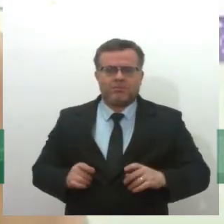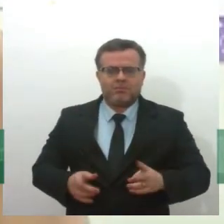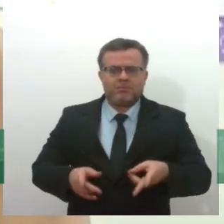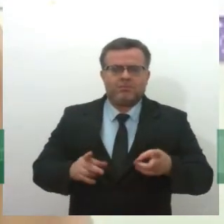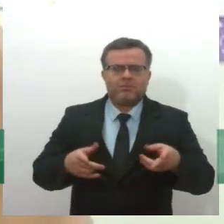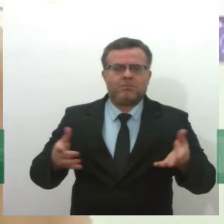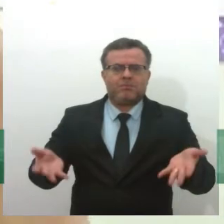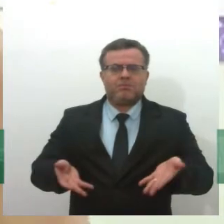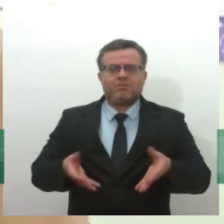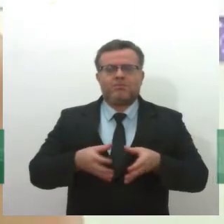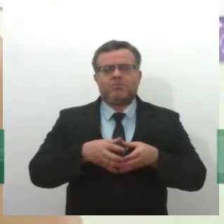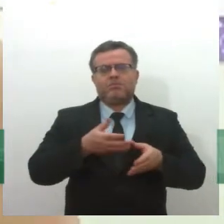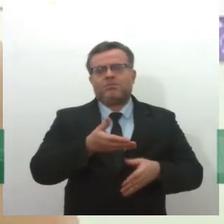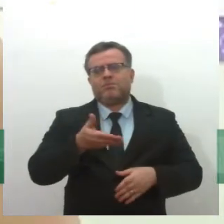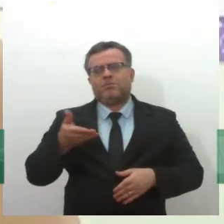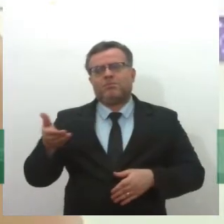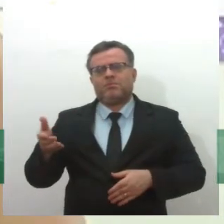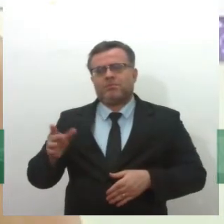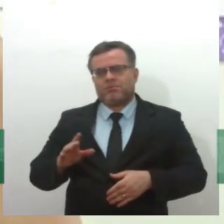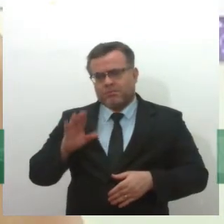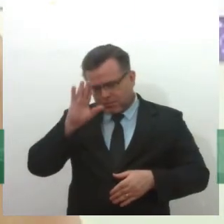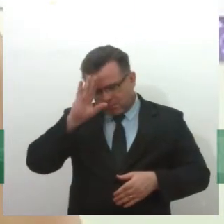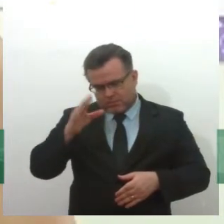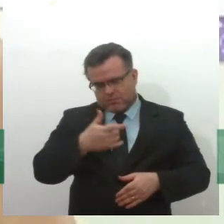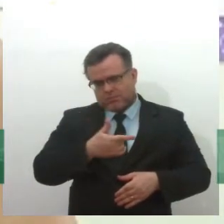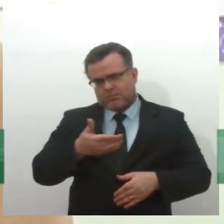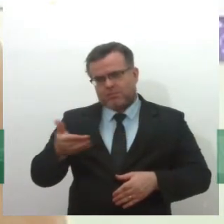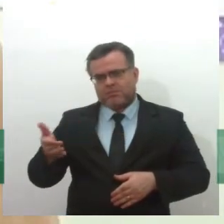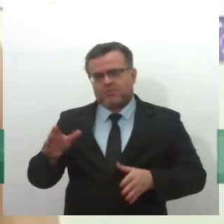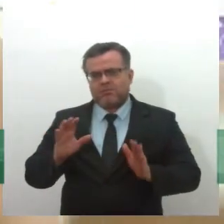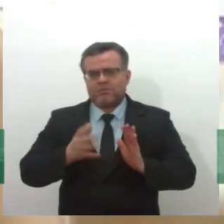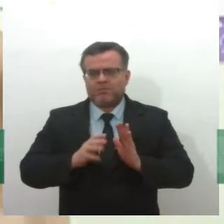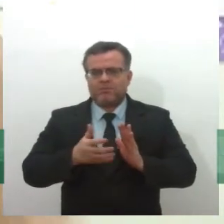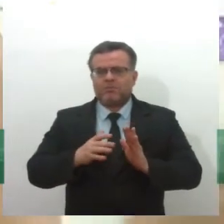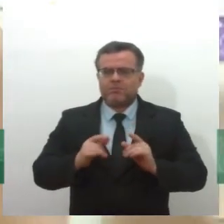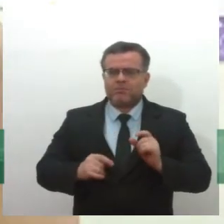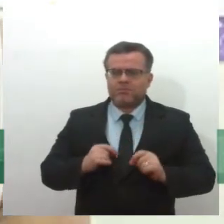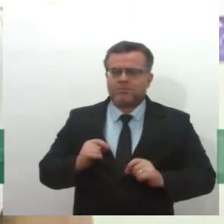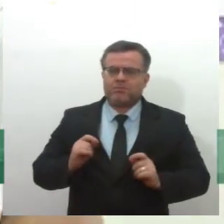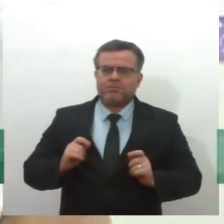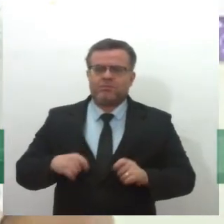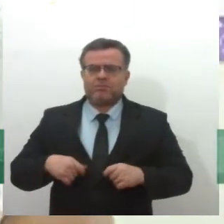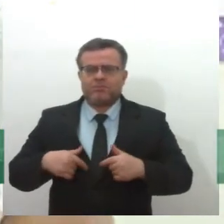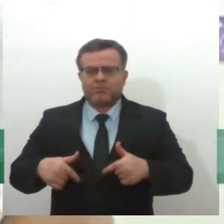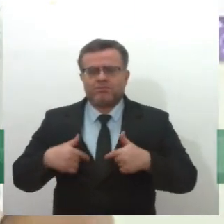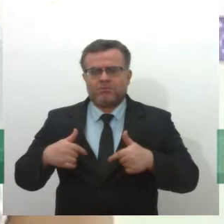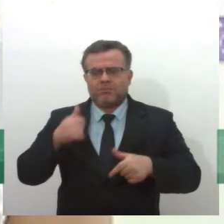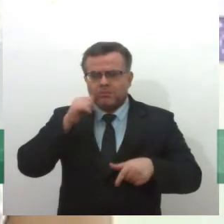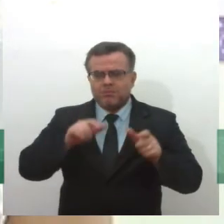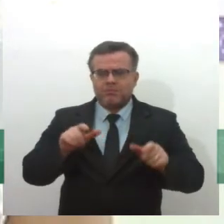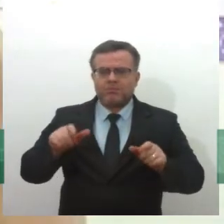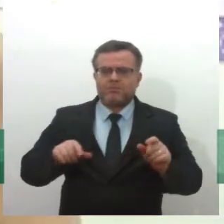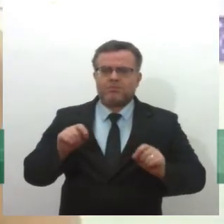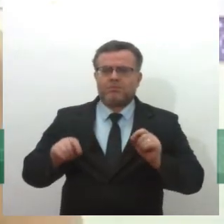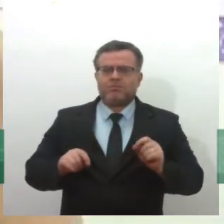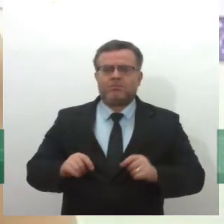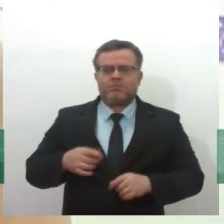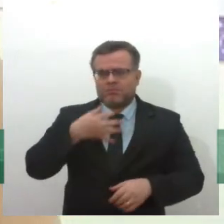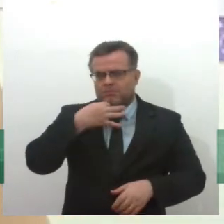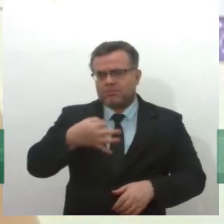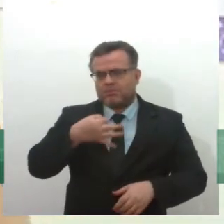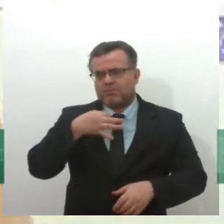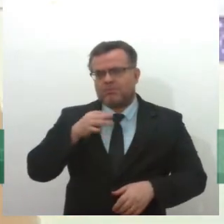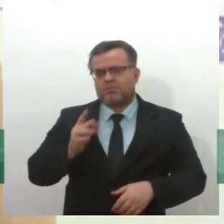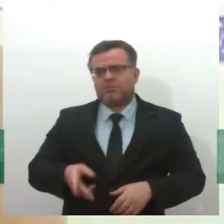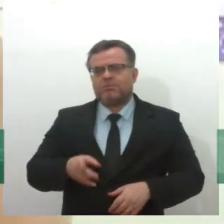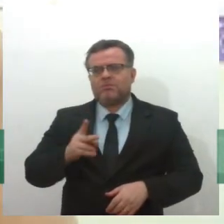nesses lugares de poder, especialmente pelos partidos, que é o caminho onde se ingressa, a estrutura onde se ingressa